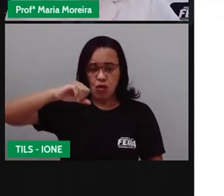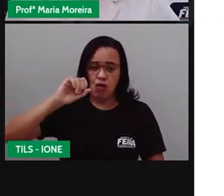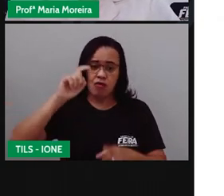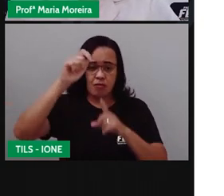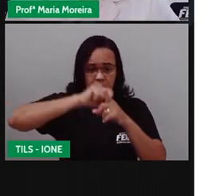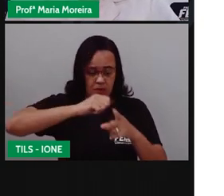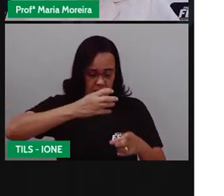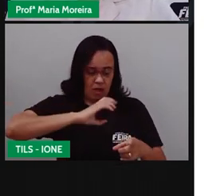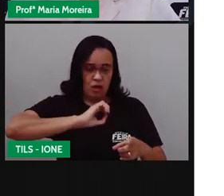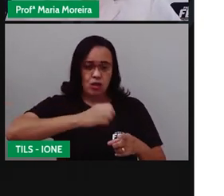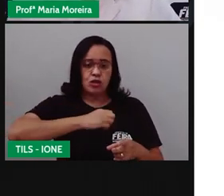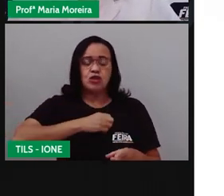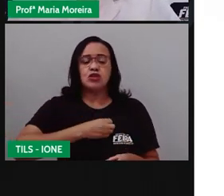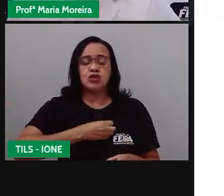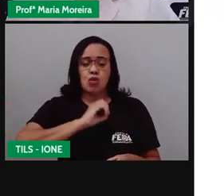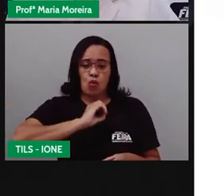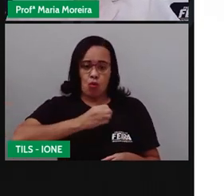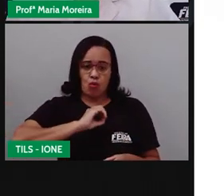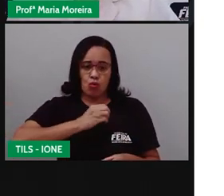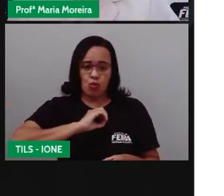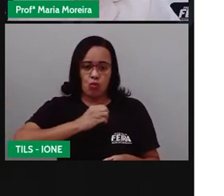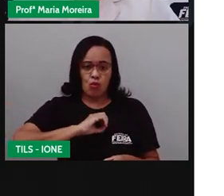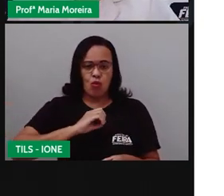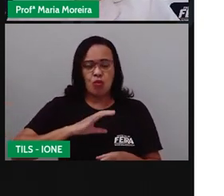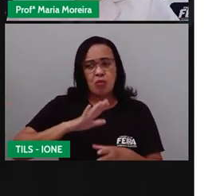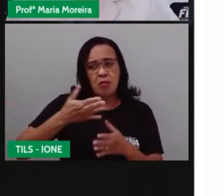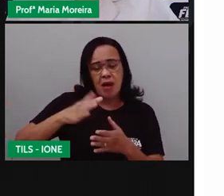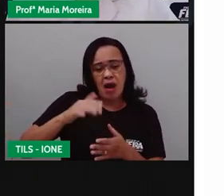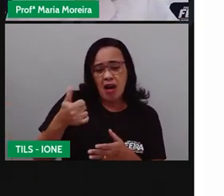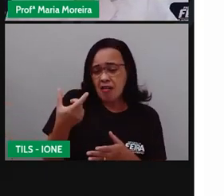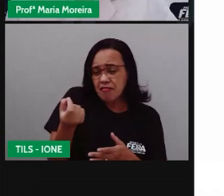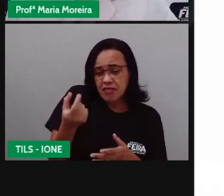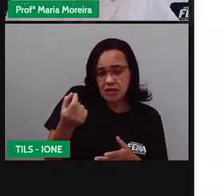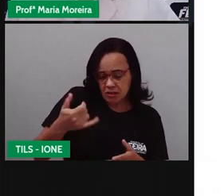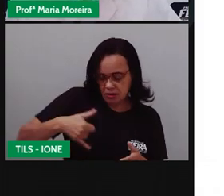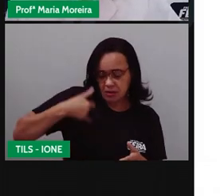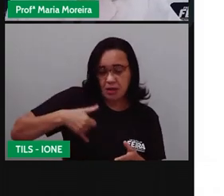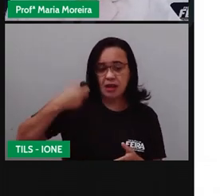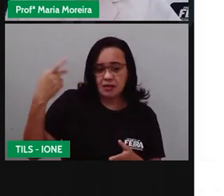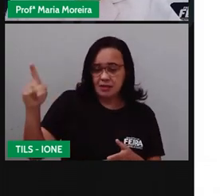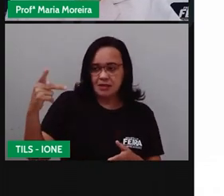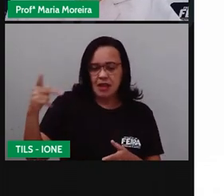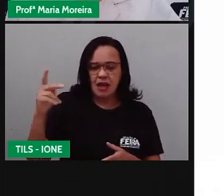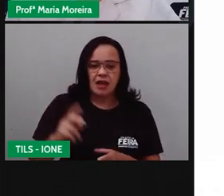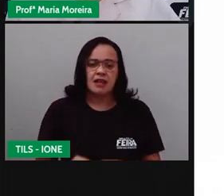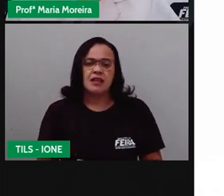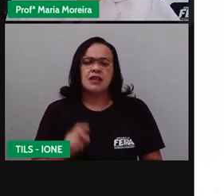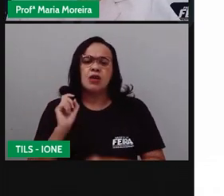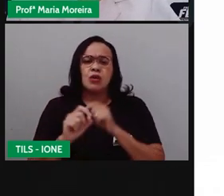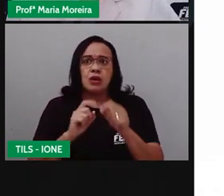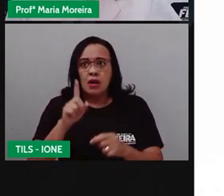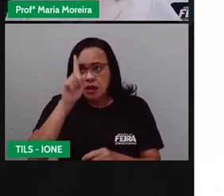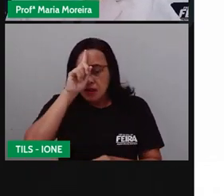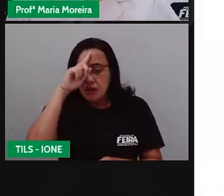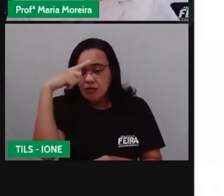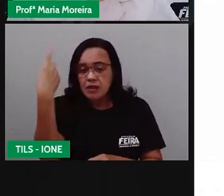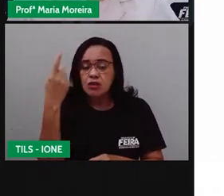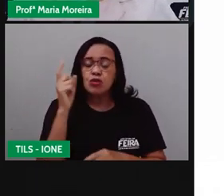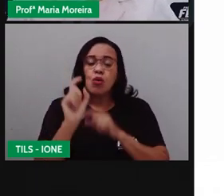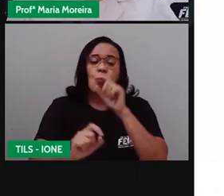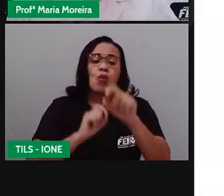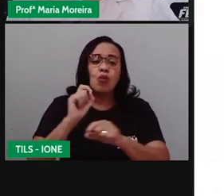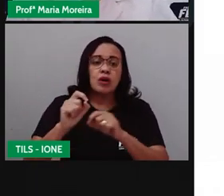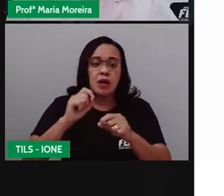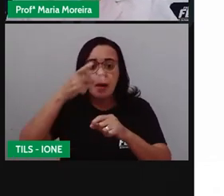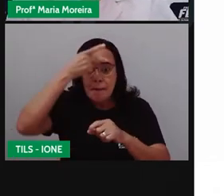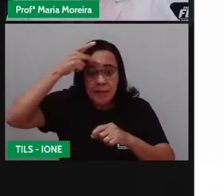anos incompletos, né, Santos Dumont realiza sua primeira façanha. Na presença de uma multidão, circundou